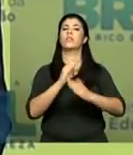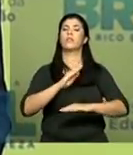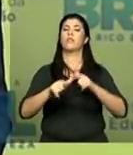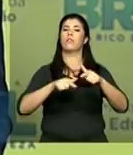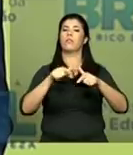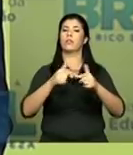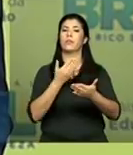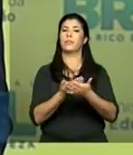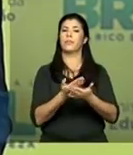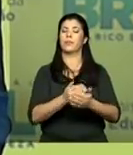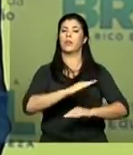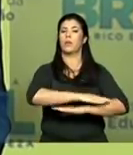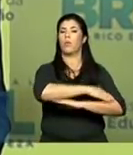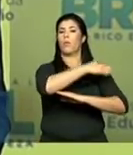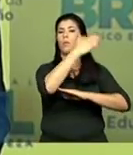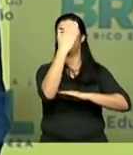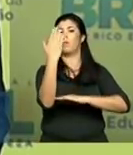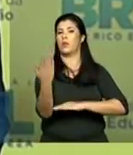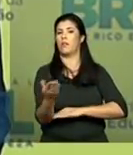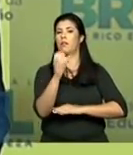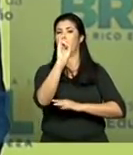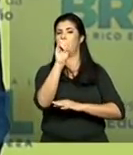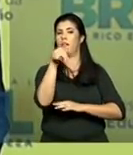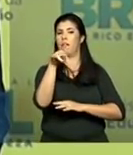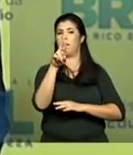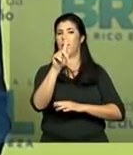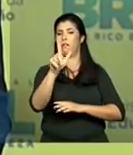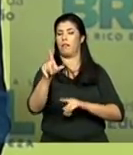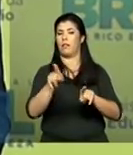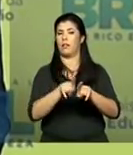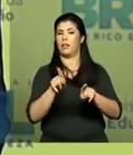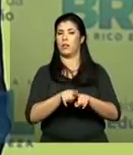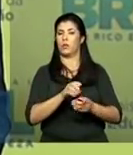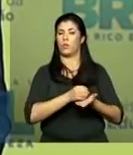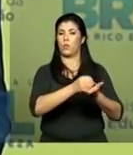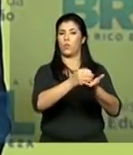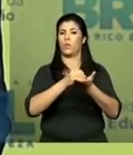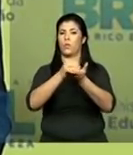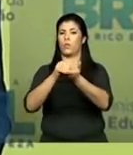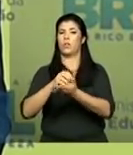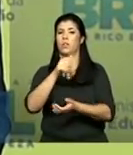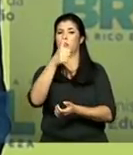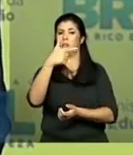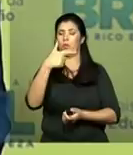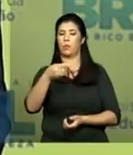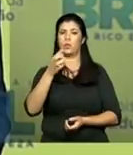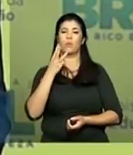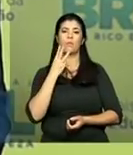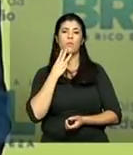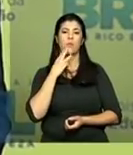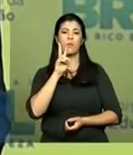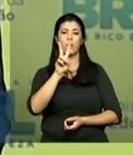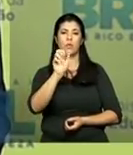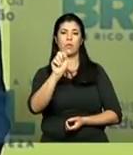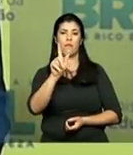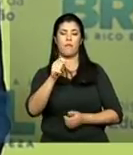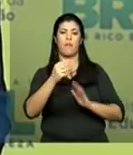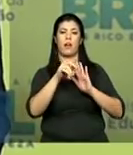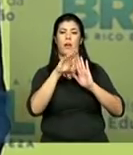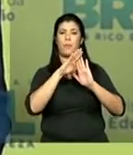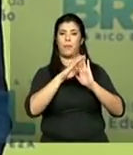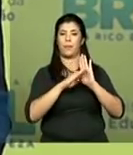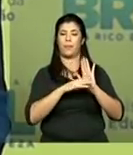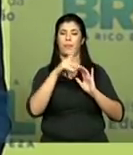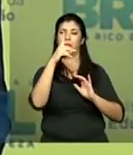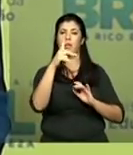vamos atuar para garantir que se ofertem 12 milhões de vagas no Pronatec nos próximos 4